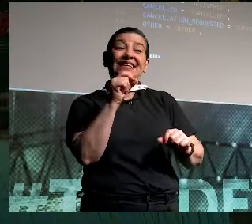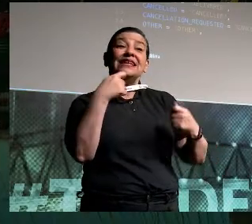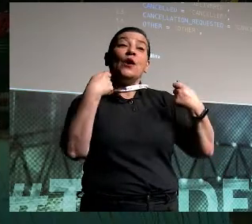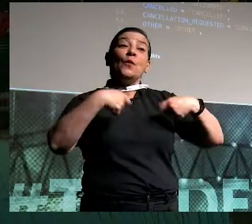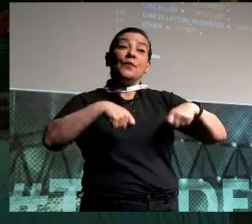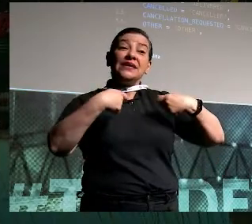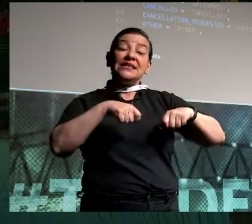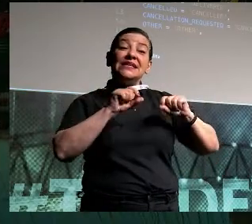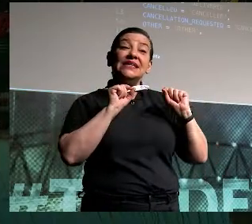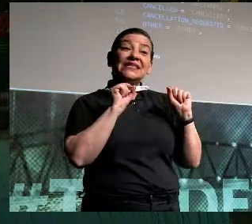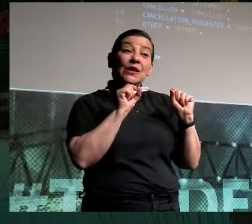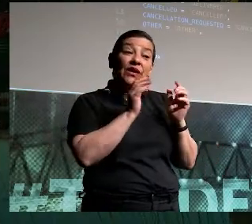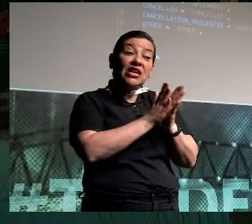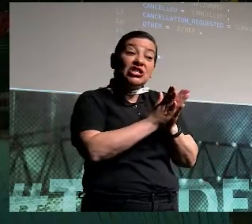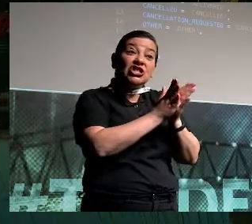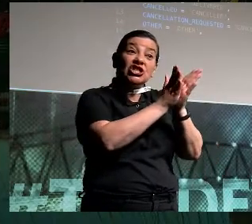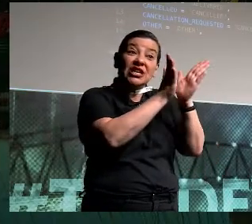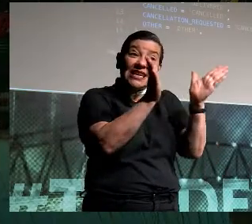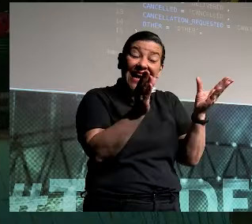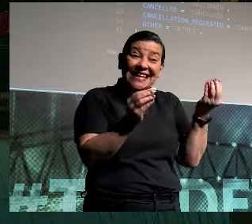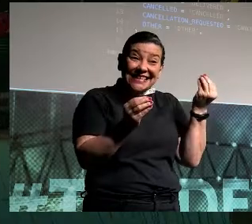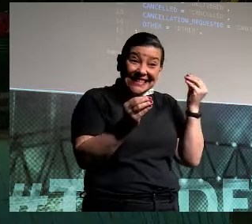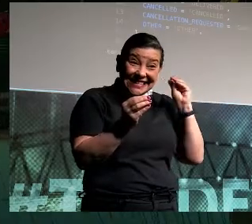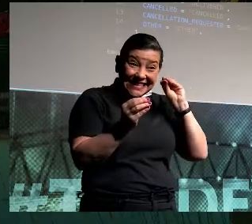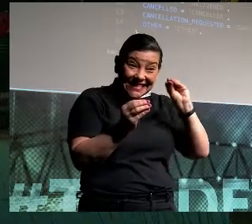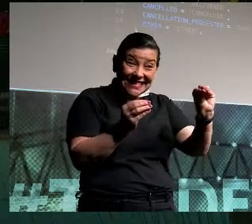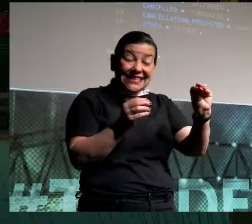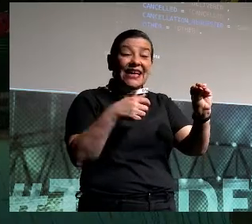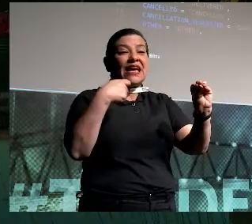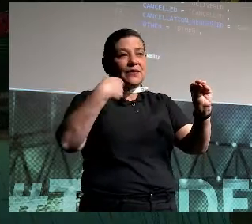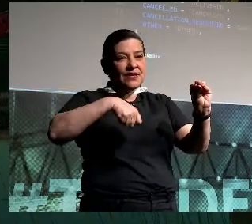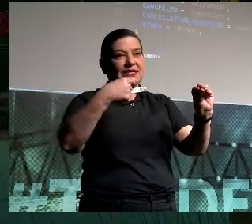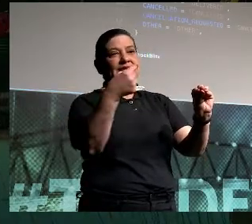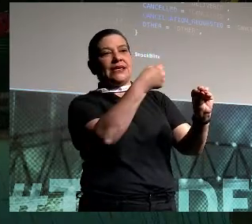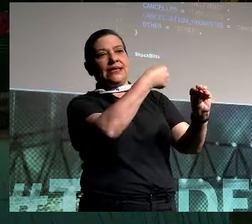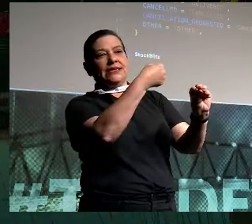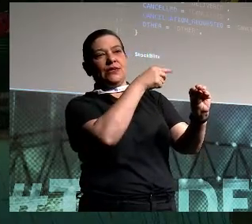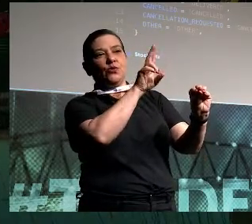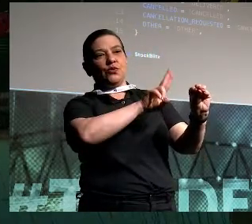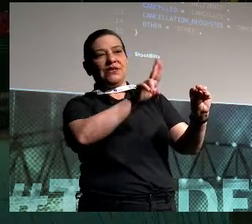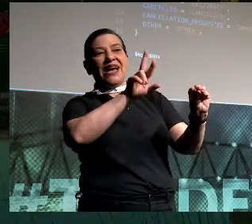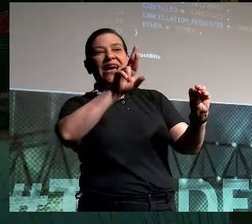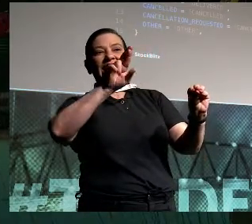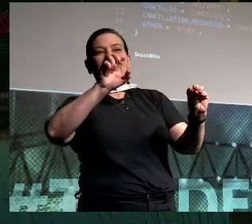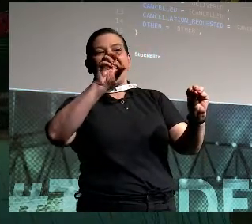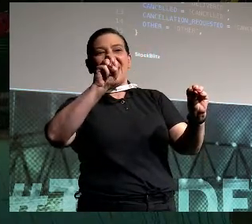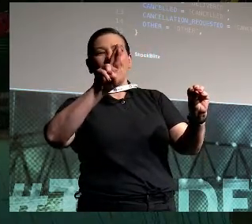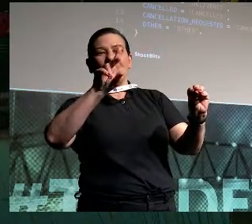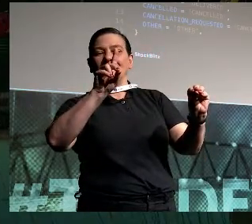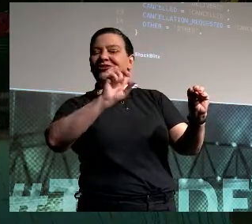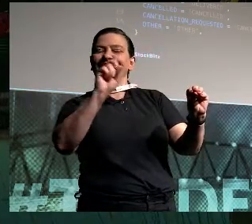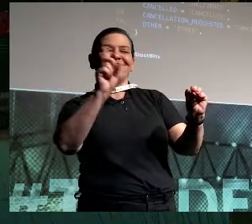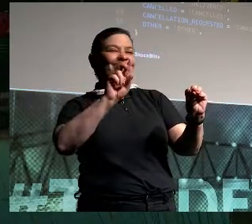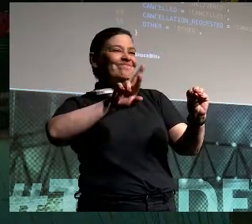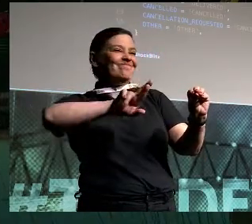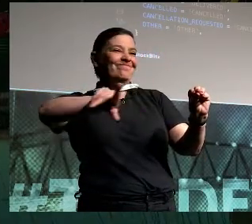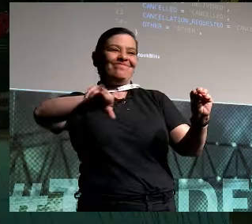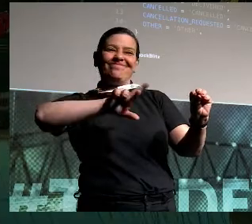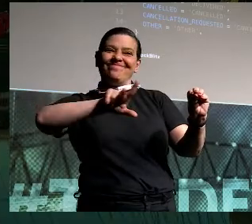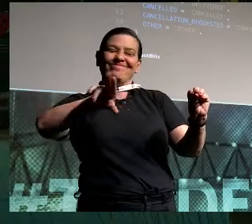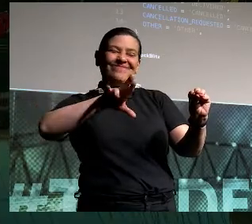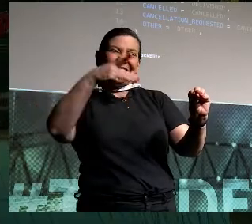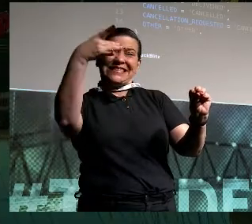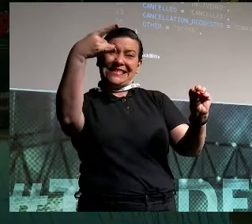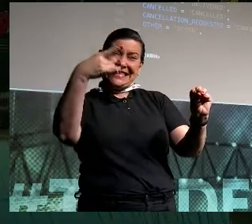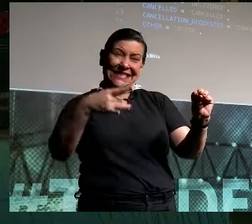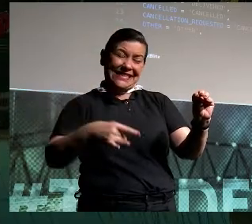JSON genérico que não tem assinatura de índice, eu recomendo esse cara, porque se você usar um record, ele vai te obrigar a dar assinatura de index, que eu não vou entrar em detalhe